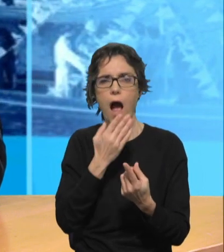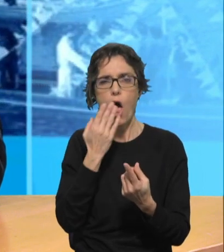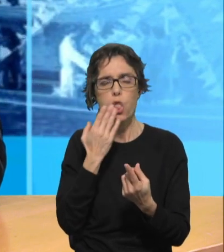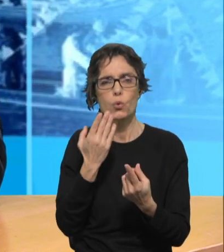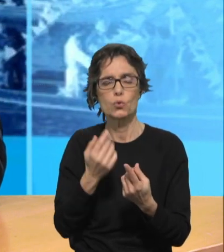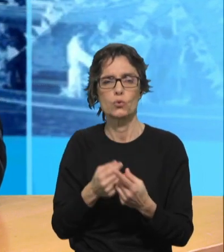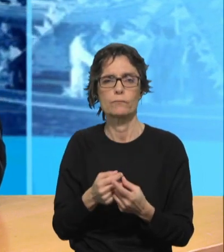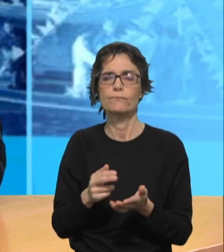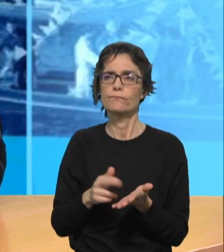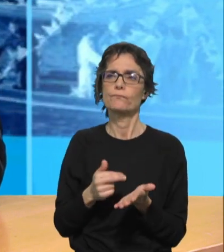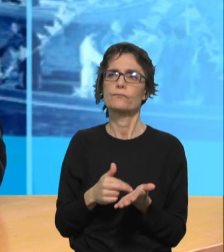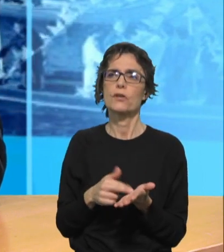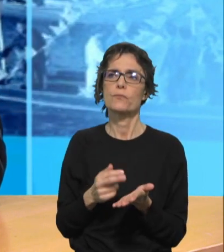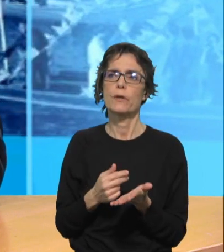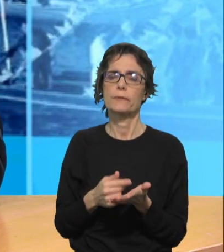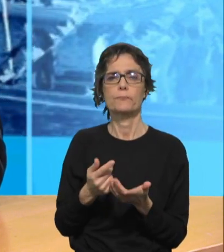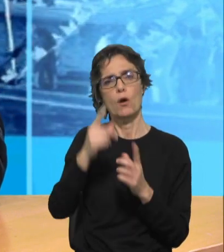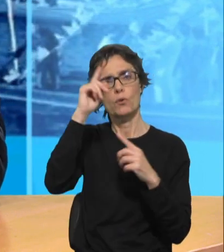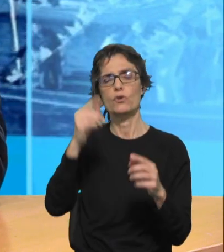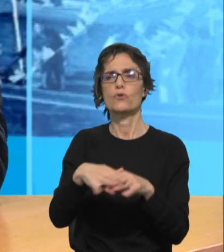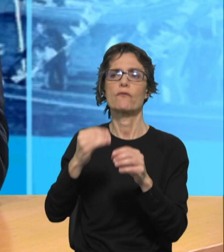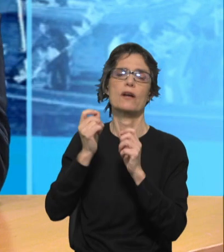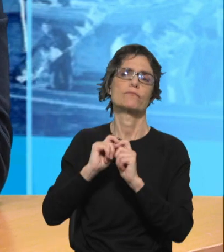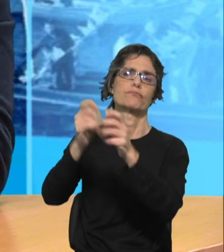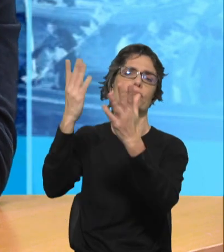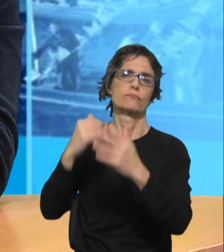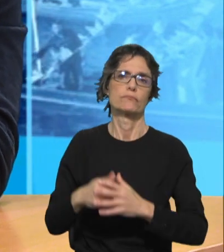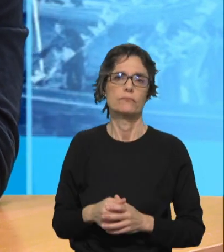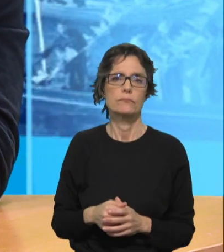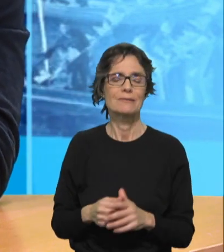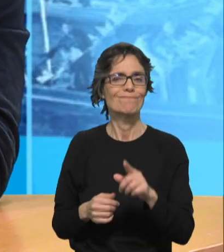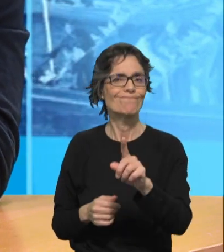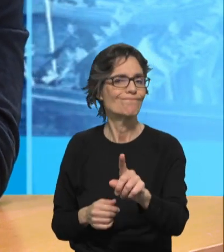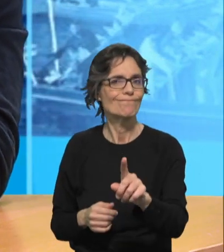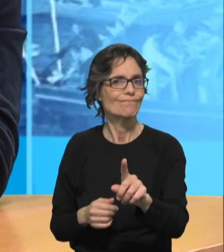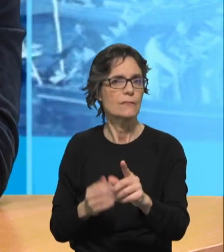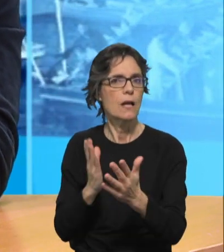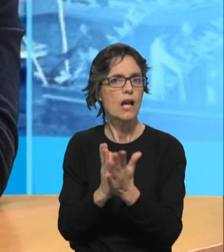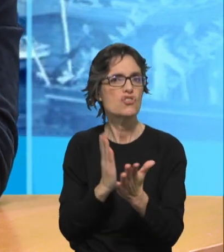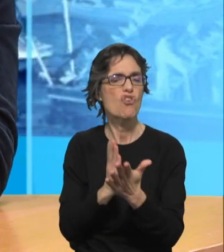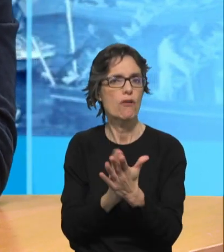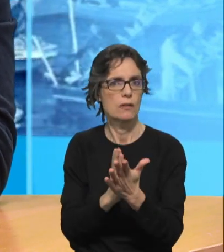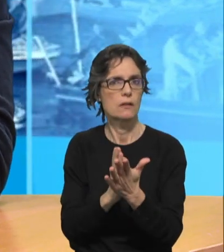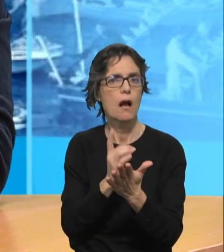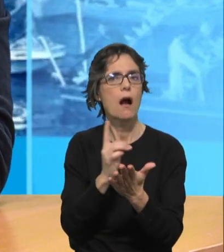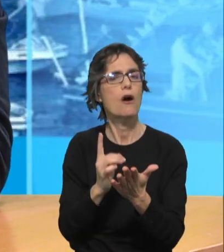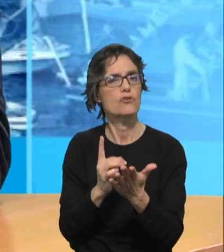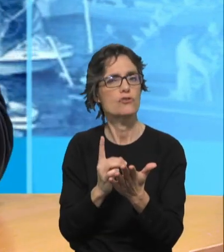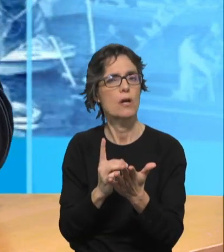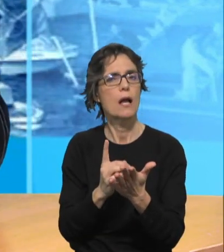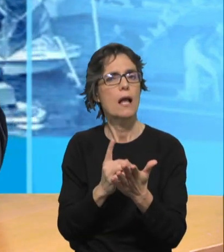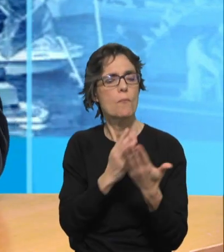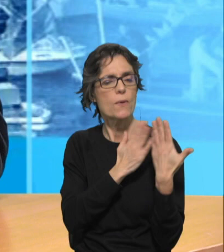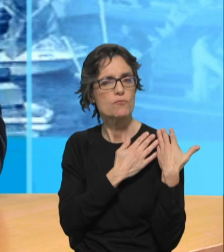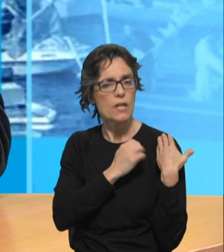para o trabalho da escola, ou tem olhado para o trabalho da escola, menos como um trabalho e mais como uma espécie de obrigação. Lá vou,